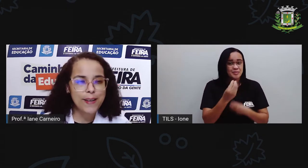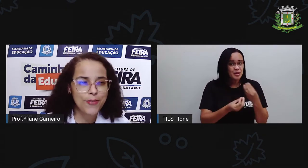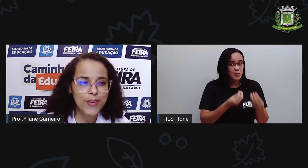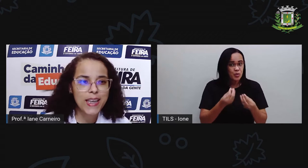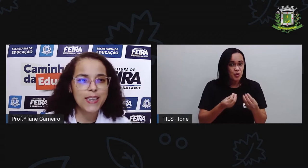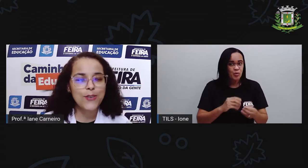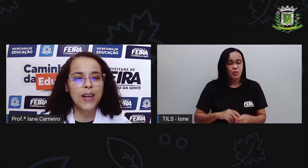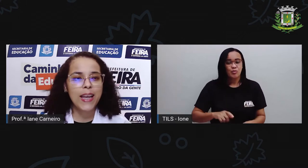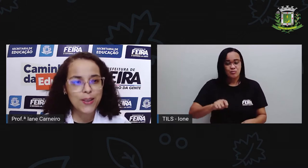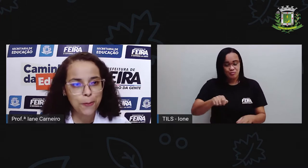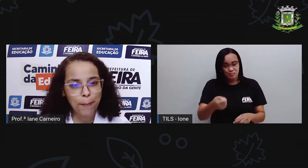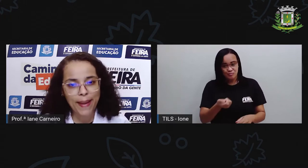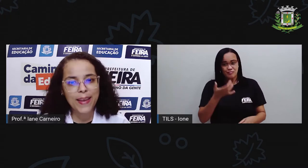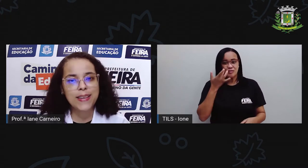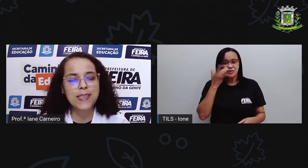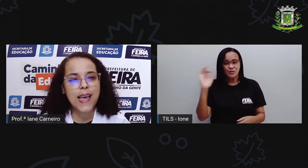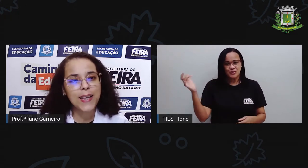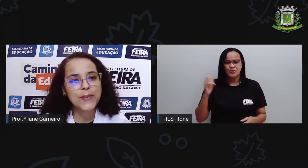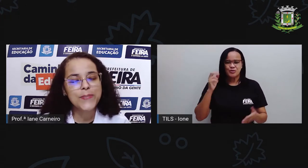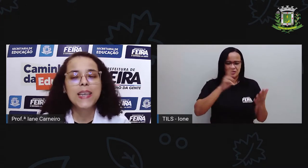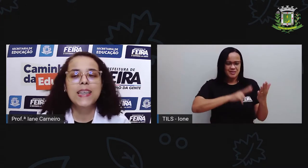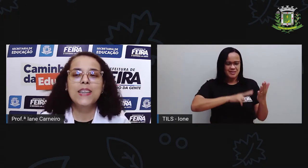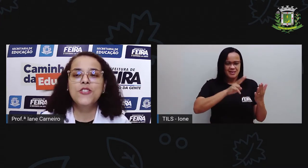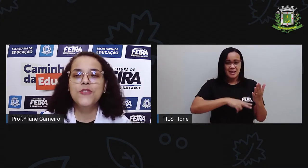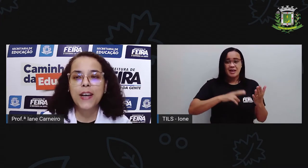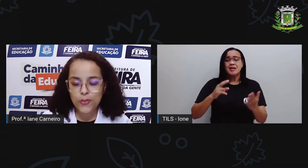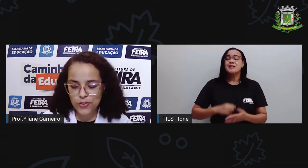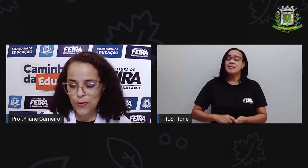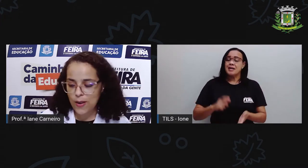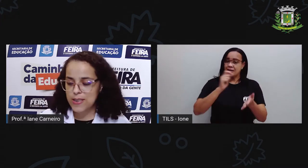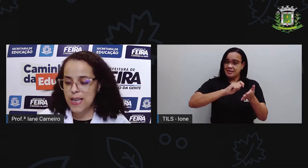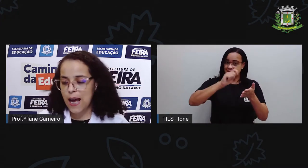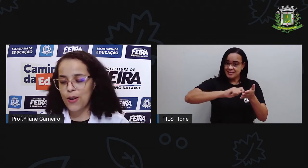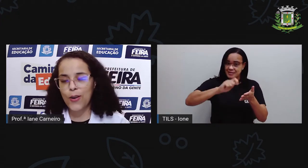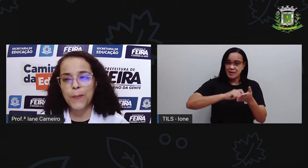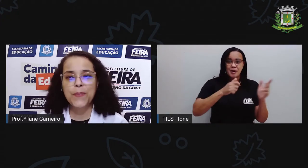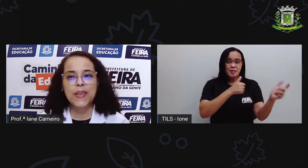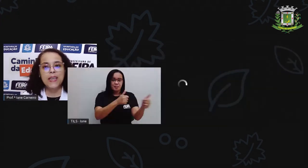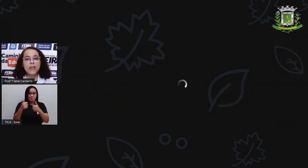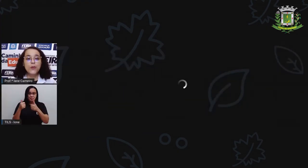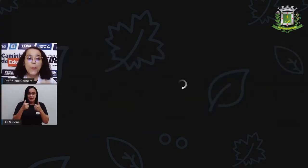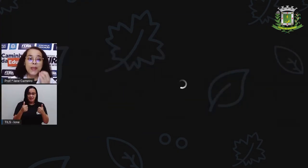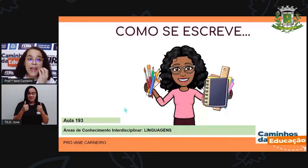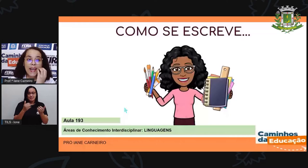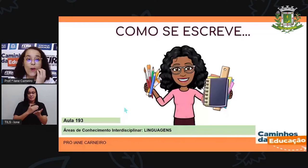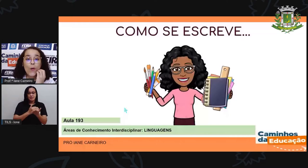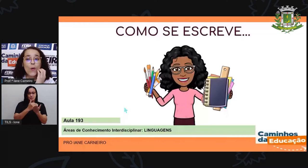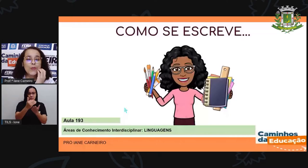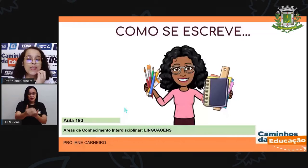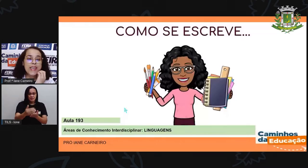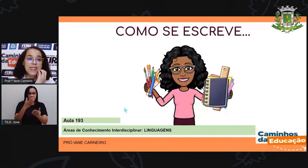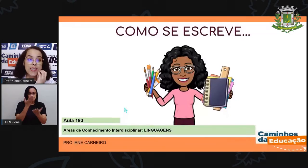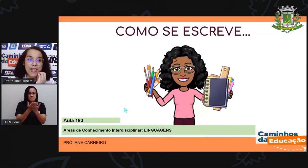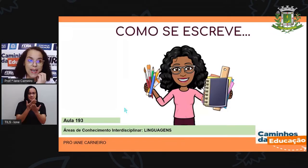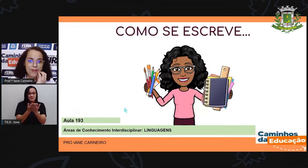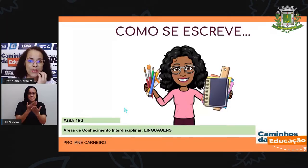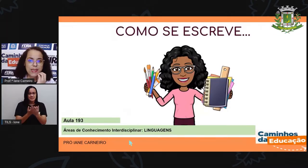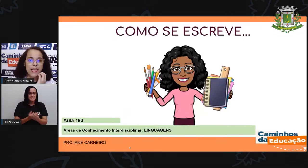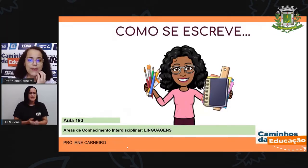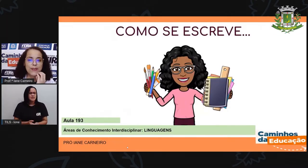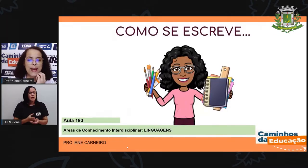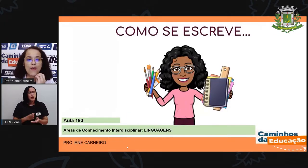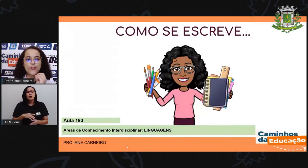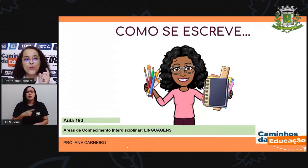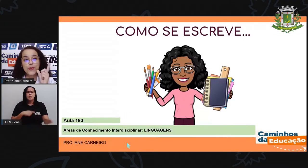escreve vendo lindo bem Tá certo a gente vai continuar com essa aula ó e o nome dela é como se escreve